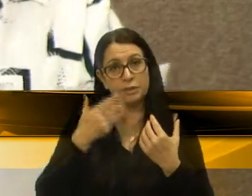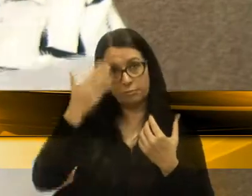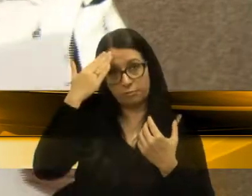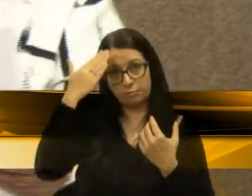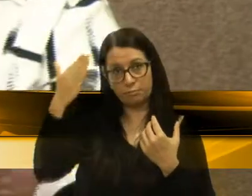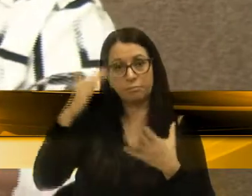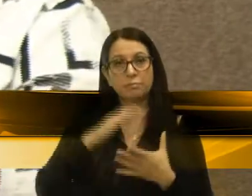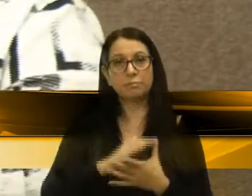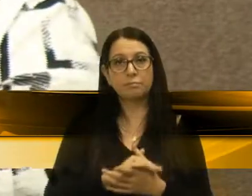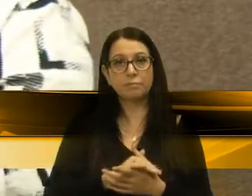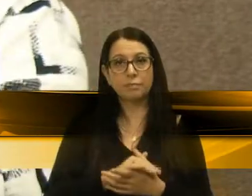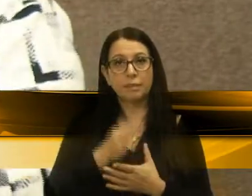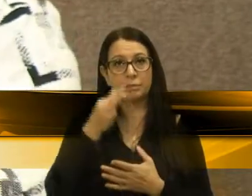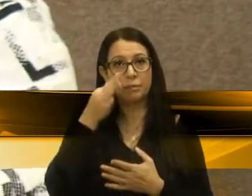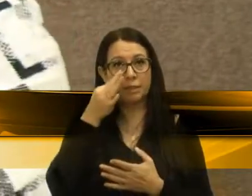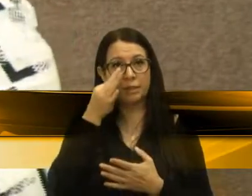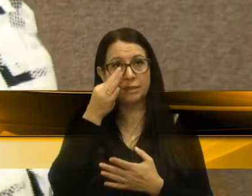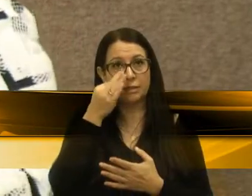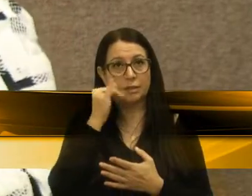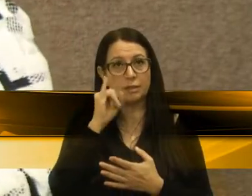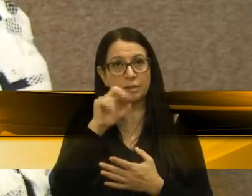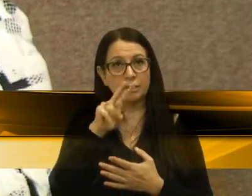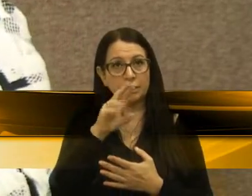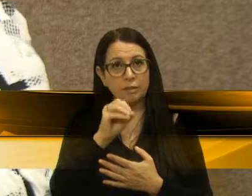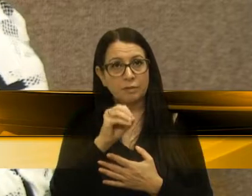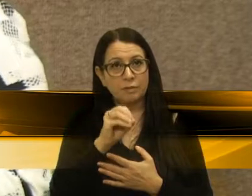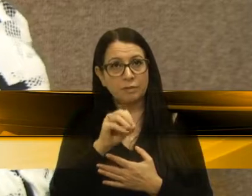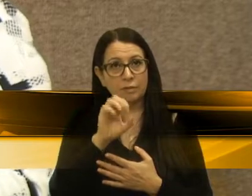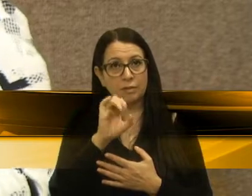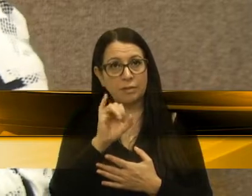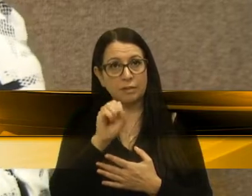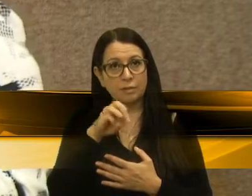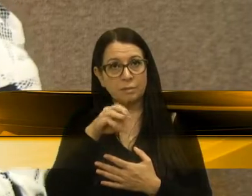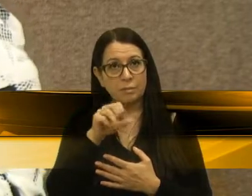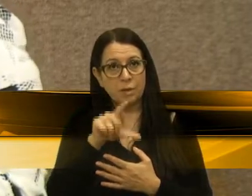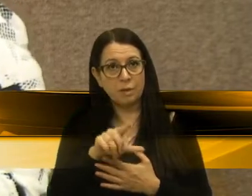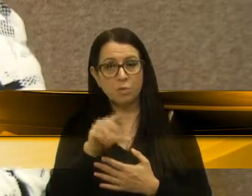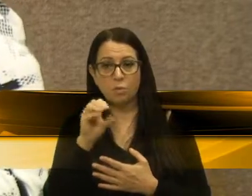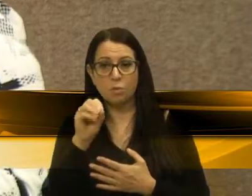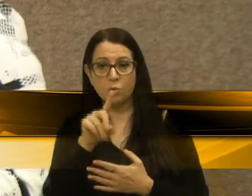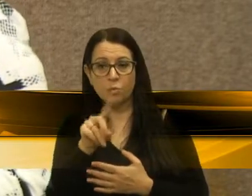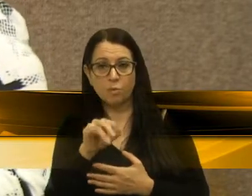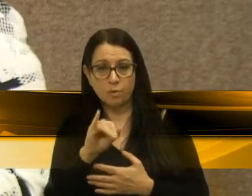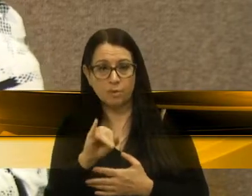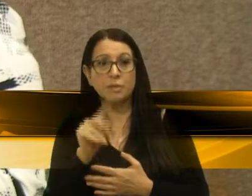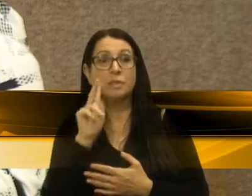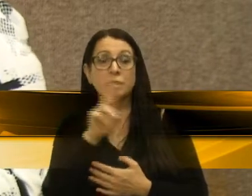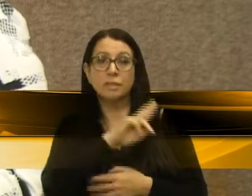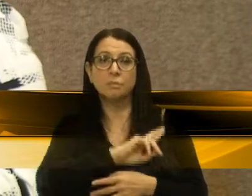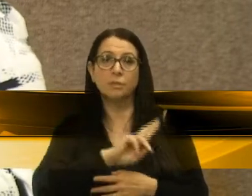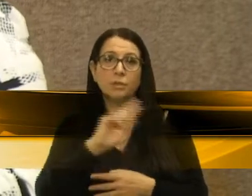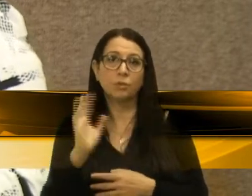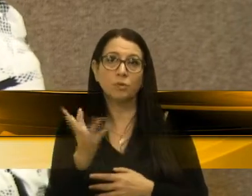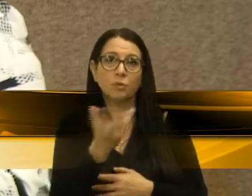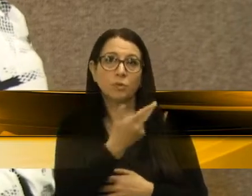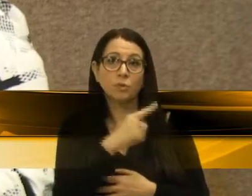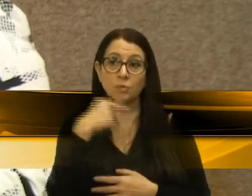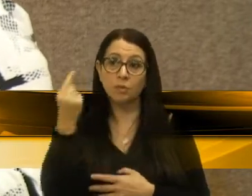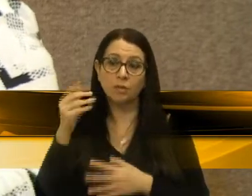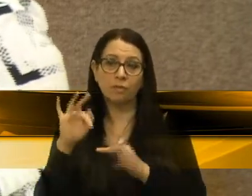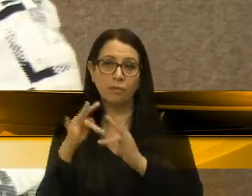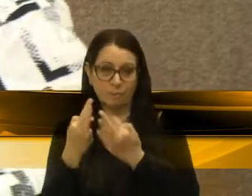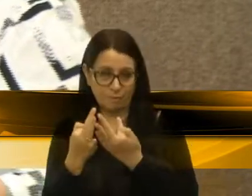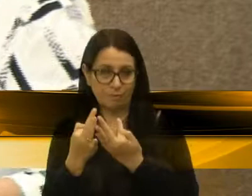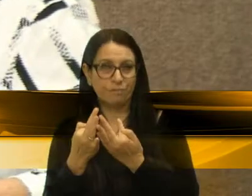agradecer a presença do seu Ivo e do Ismael Onze, que estão aqui representando todas as outras